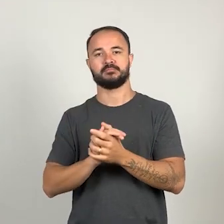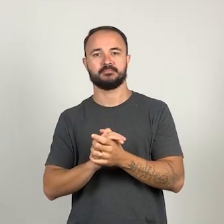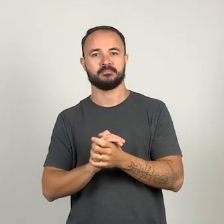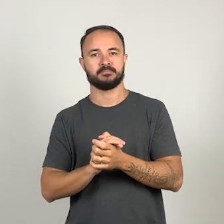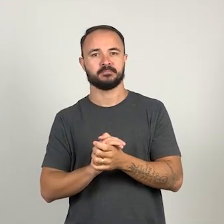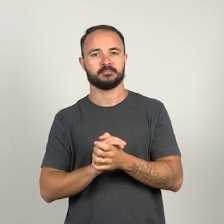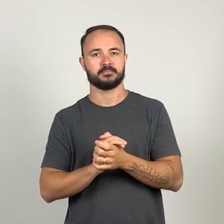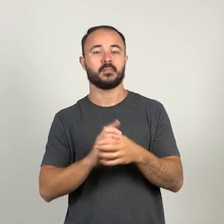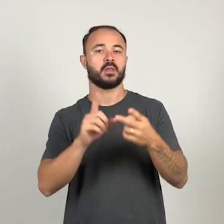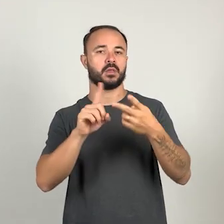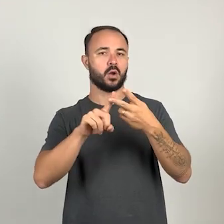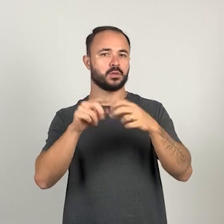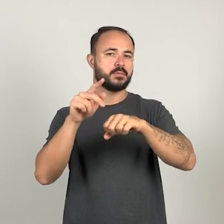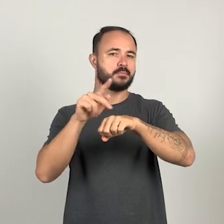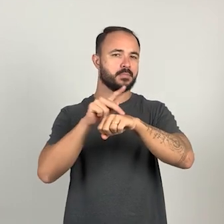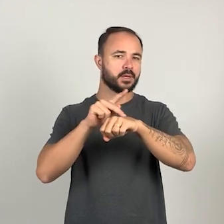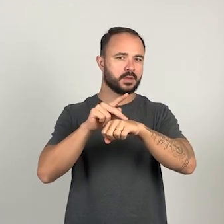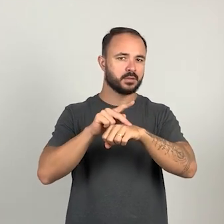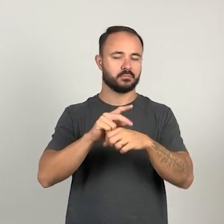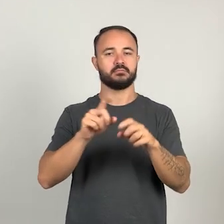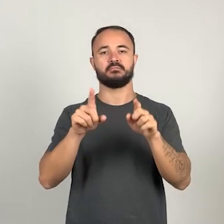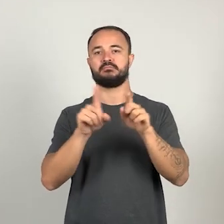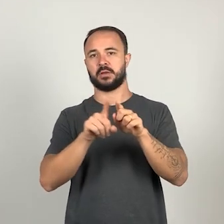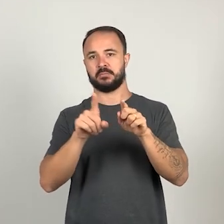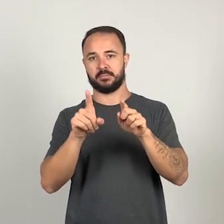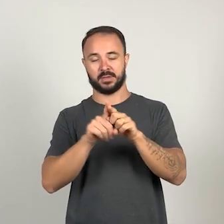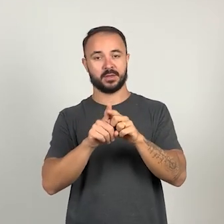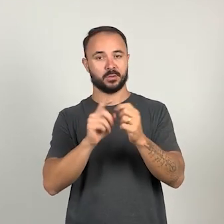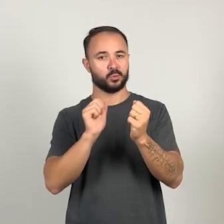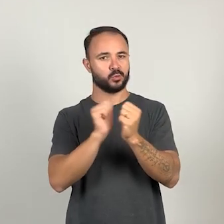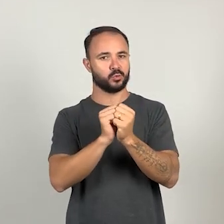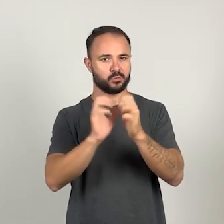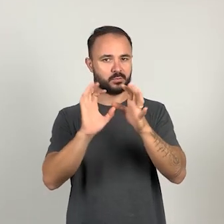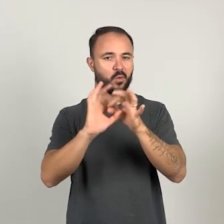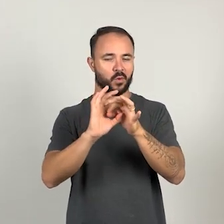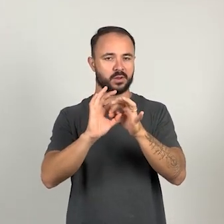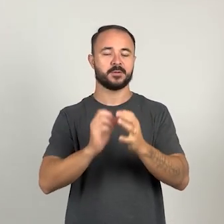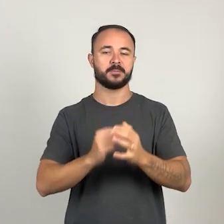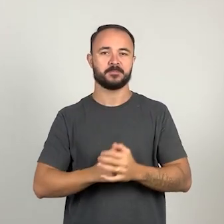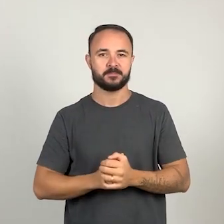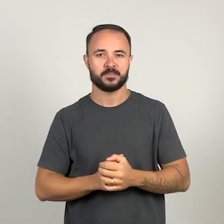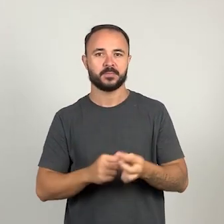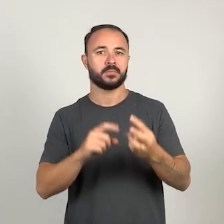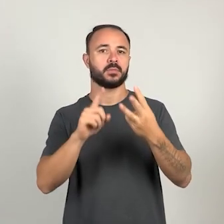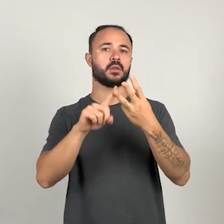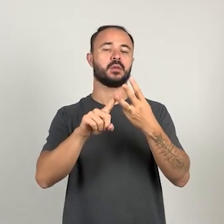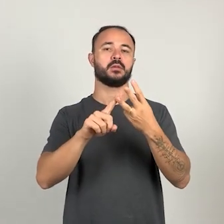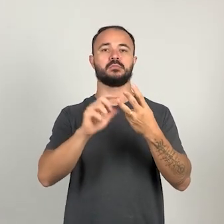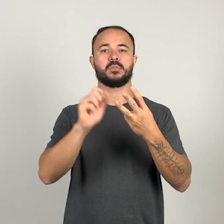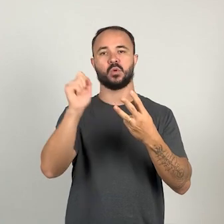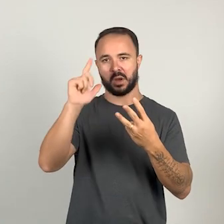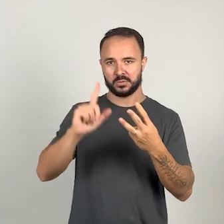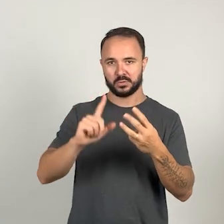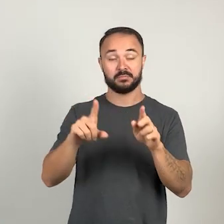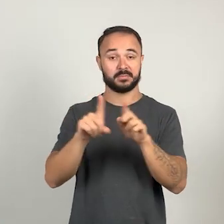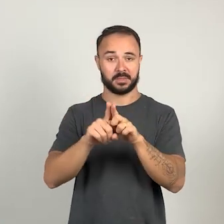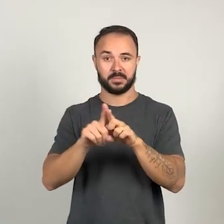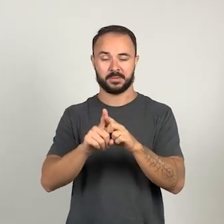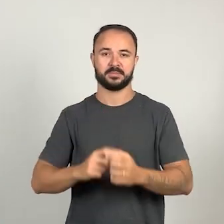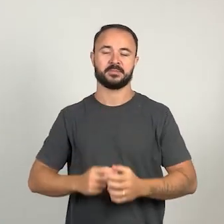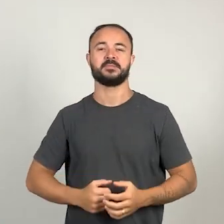uma engrenagem preta com 36 dentes, e nós temos aqui 2 pinos azuis, um em cada